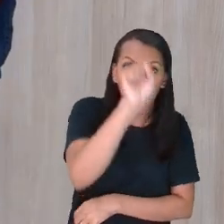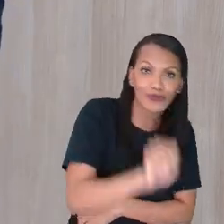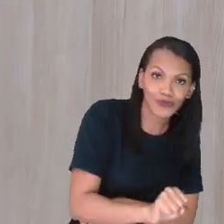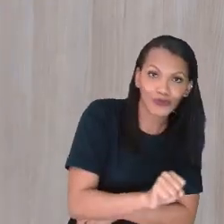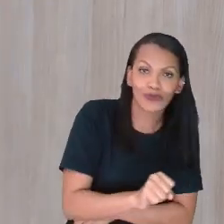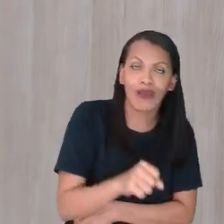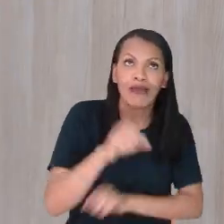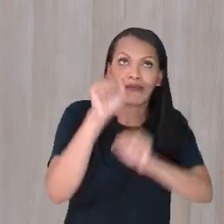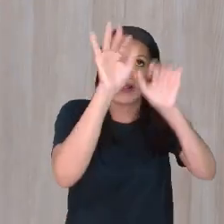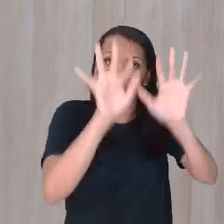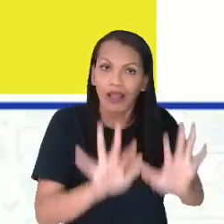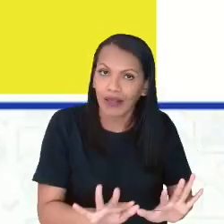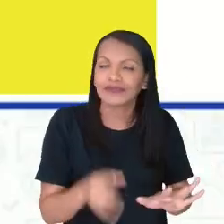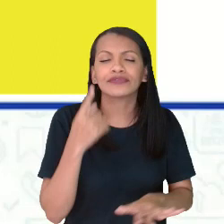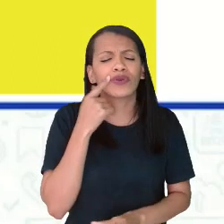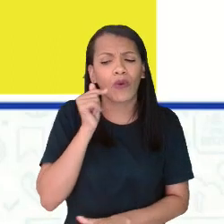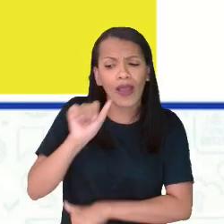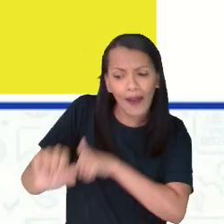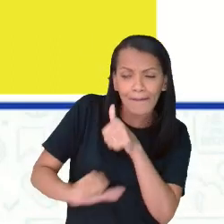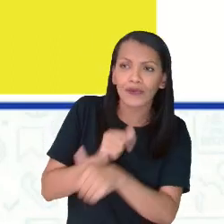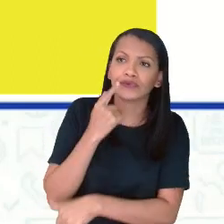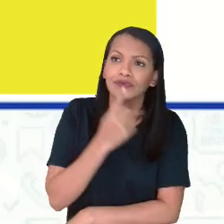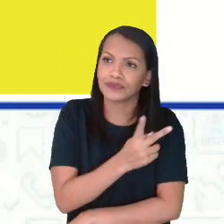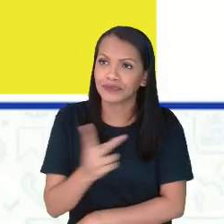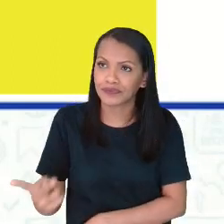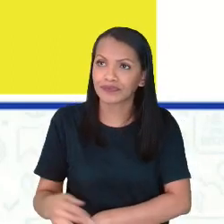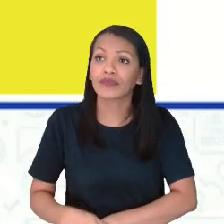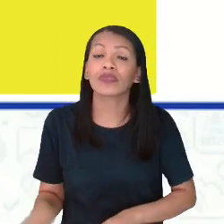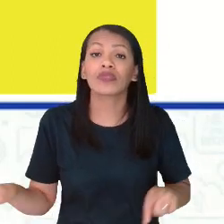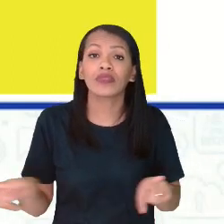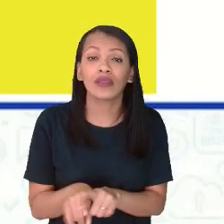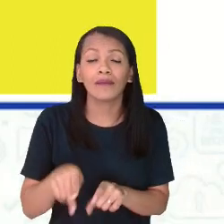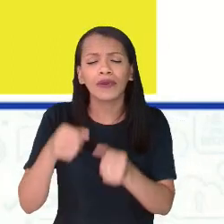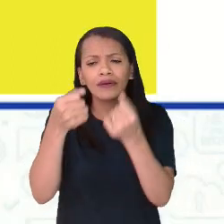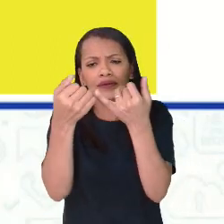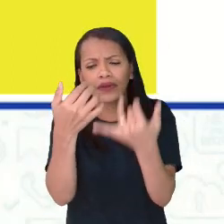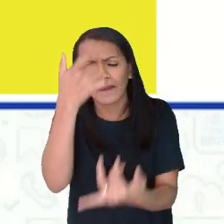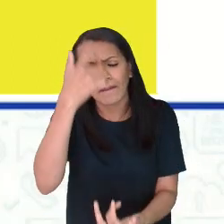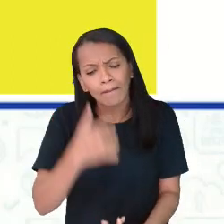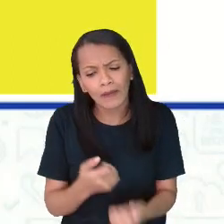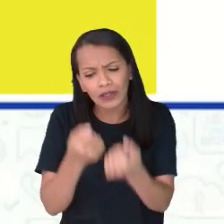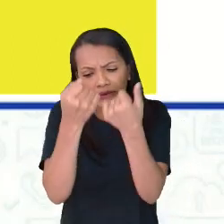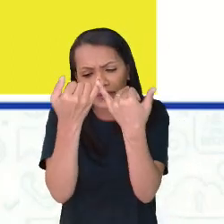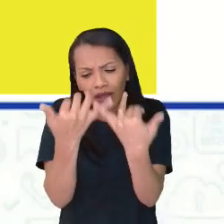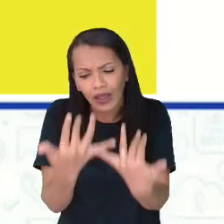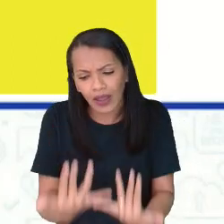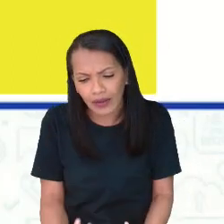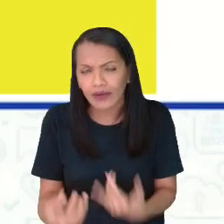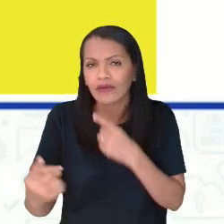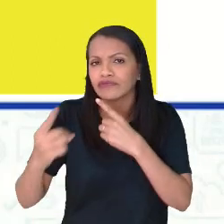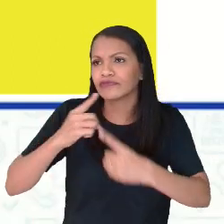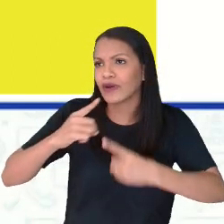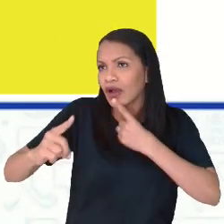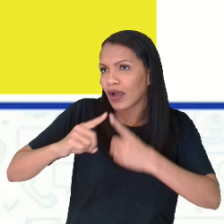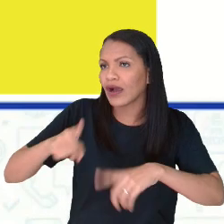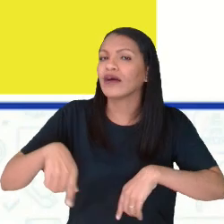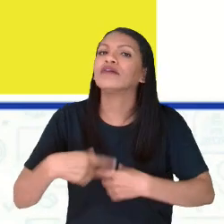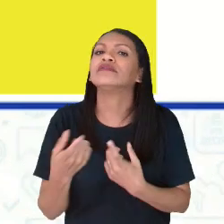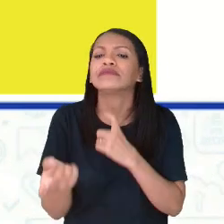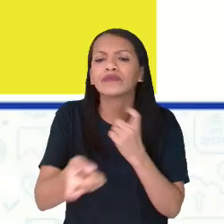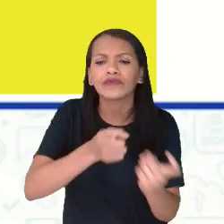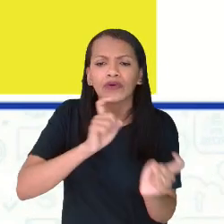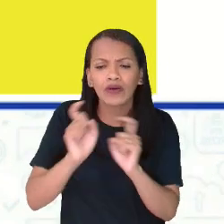E narrador com os diálogos, né? São só os diálogos e as falas, ou a fala do diálogo, ou se